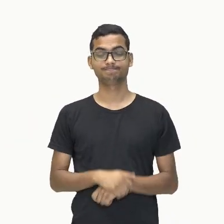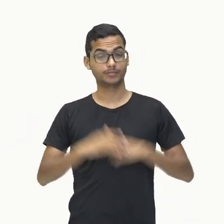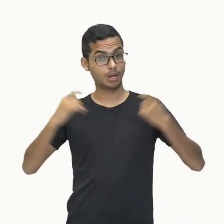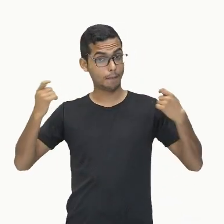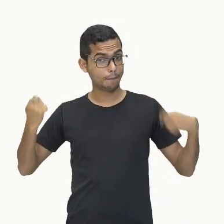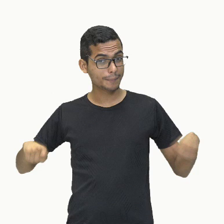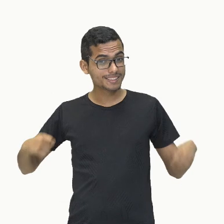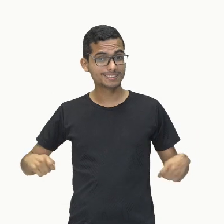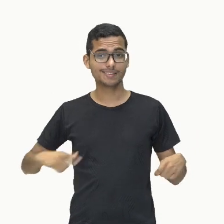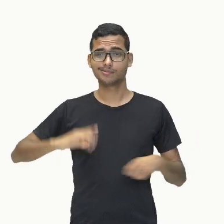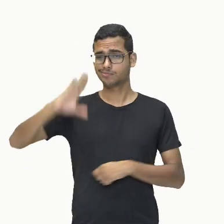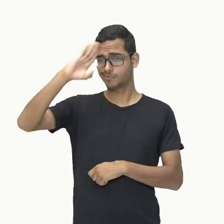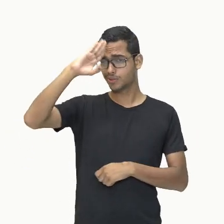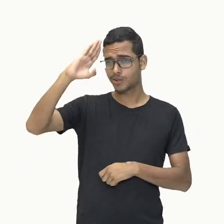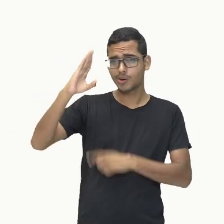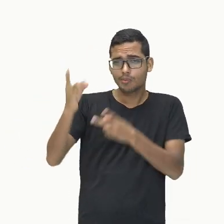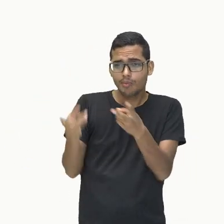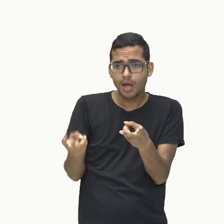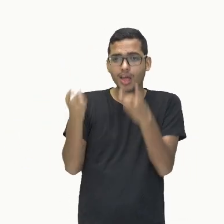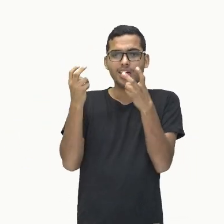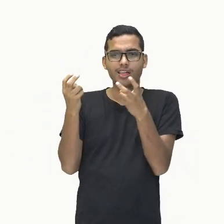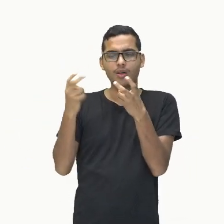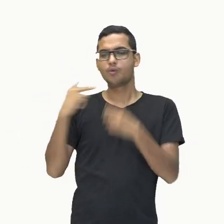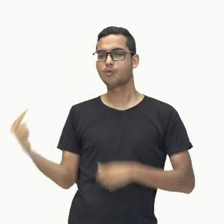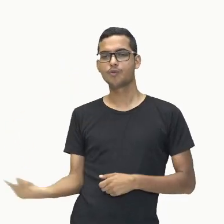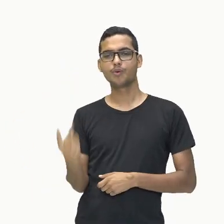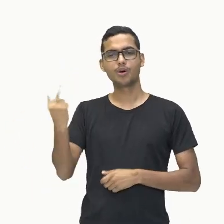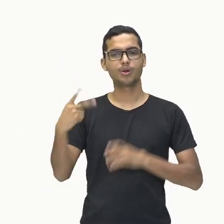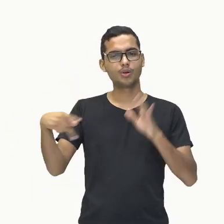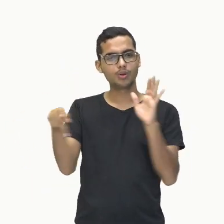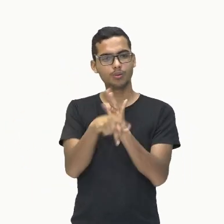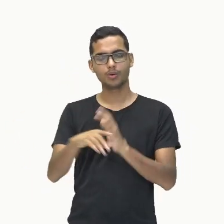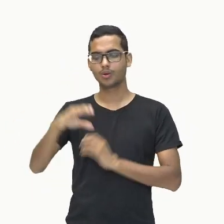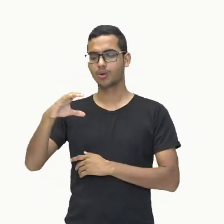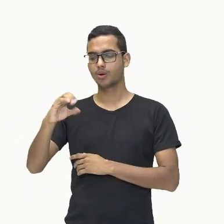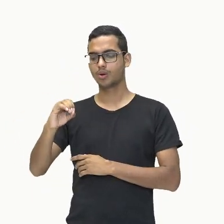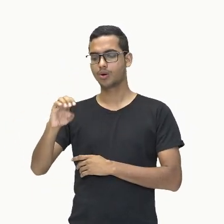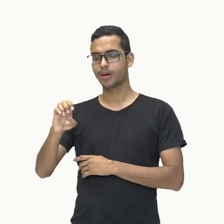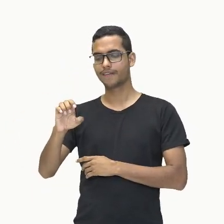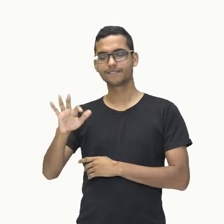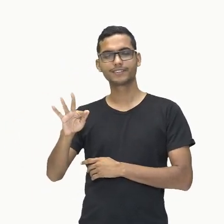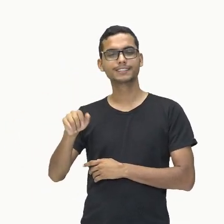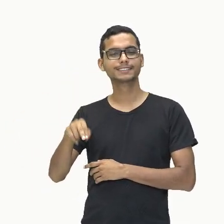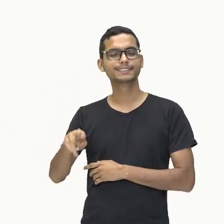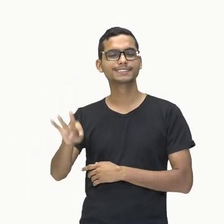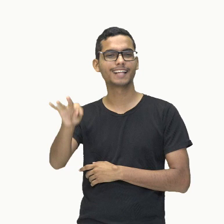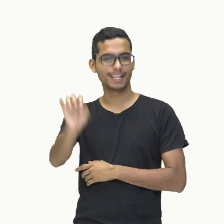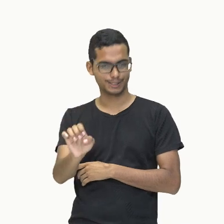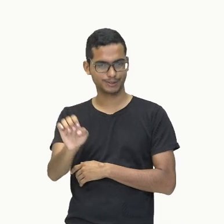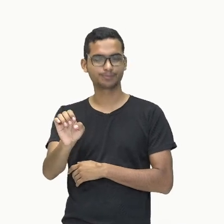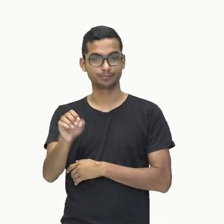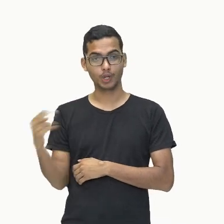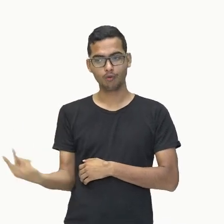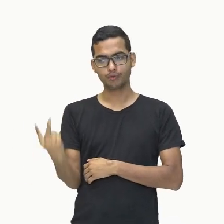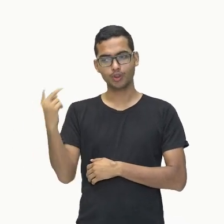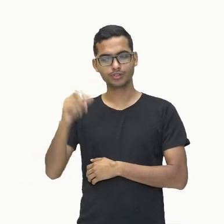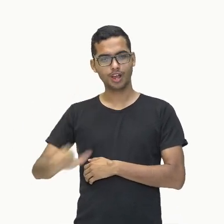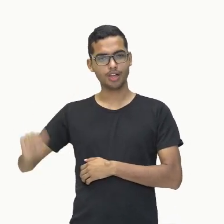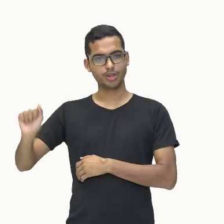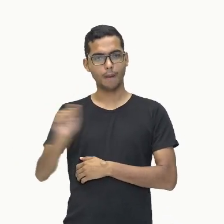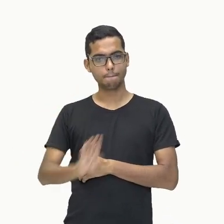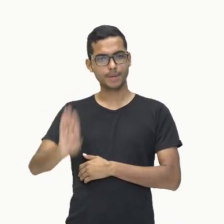identificar os valores dos coeficientes, né? Os valores de A, de B e de C, porque quando a gente